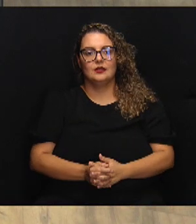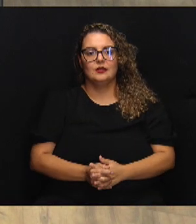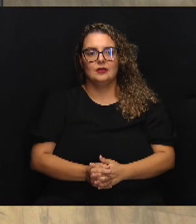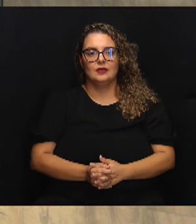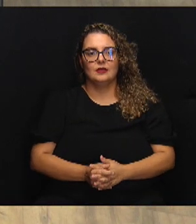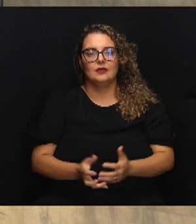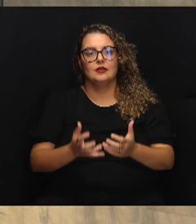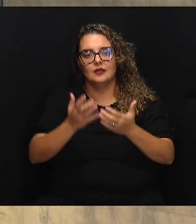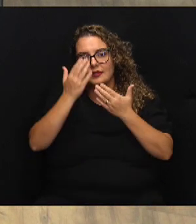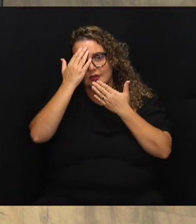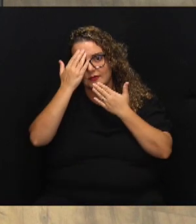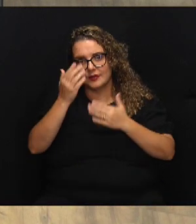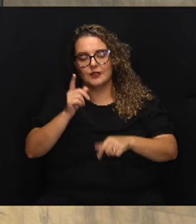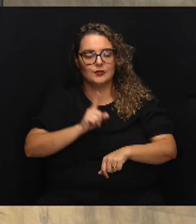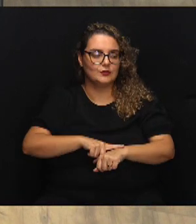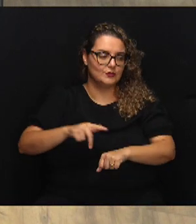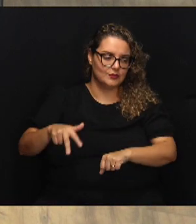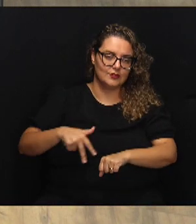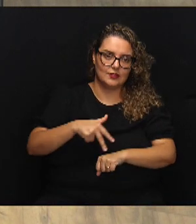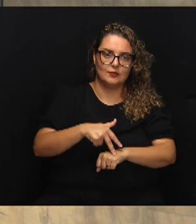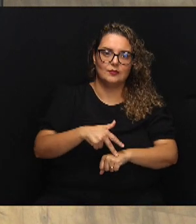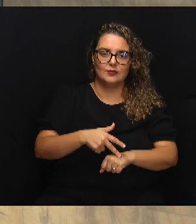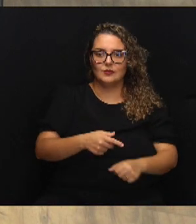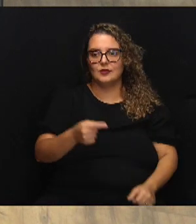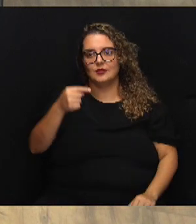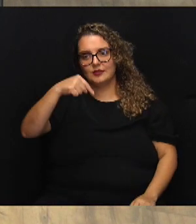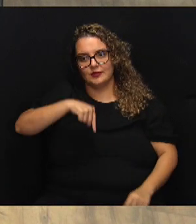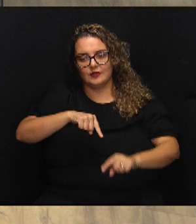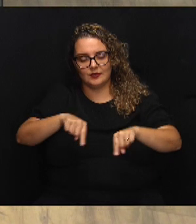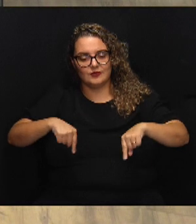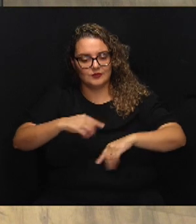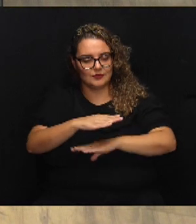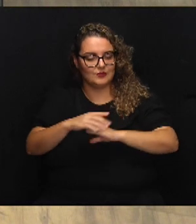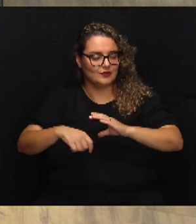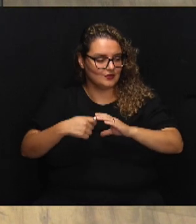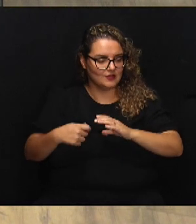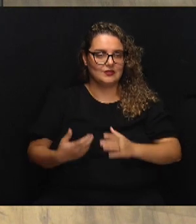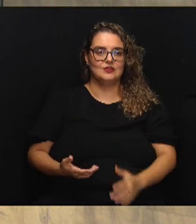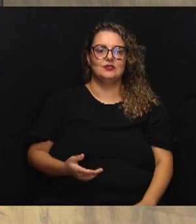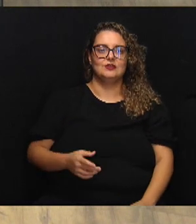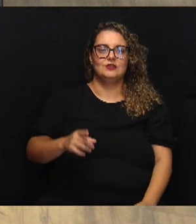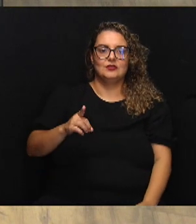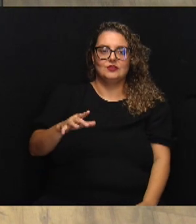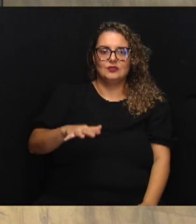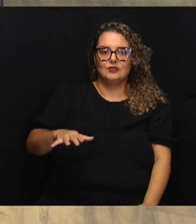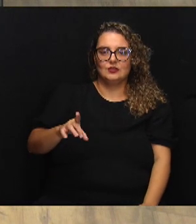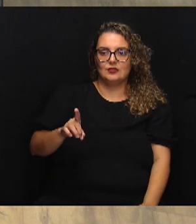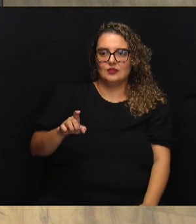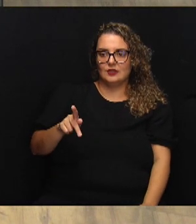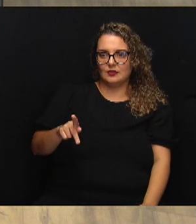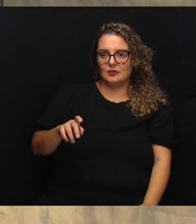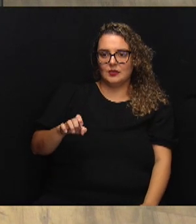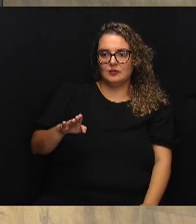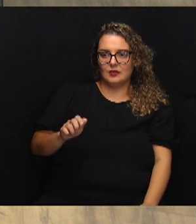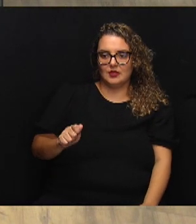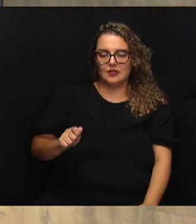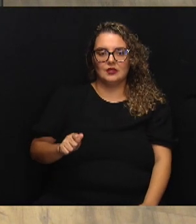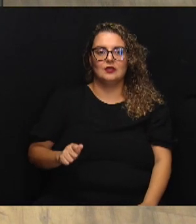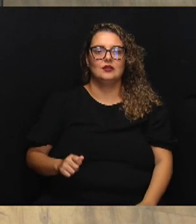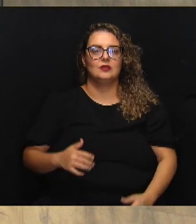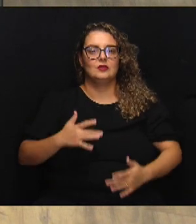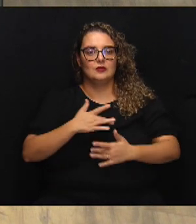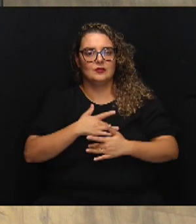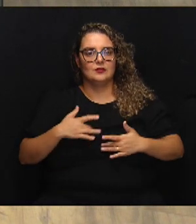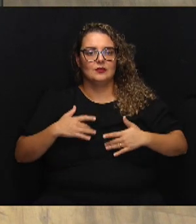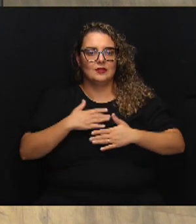quero agradecer a disponibilidade do seu tempo, ter vindo até aos nossos estúdios, diretora do Departamento de Proteção e Bem-Estar Animal, com